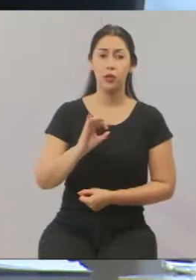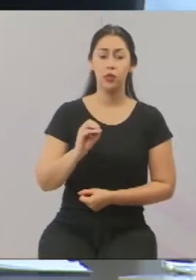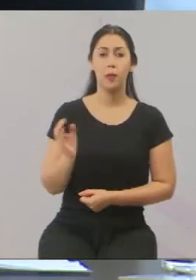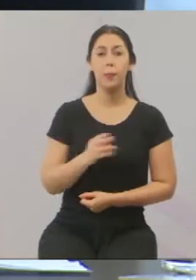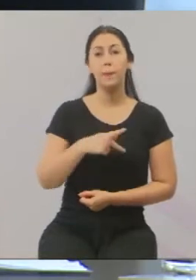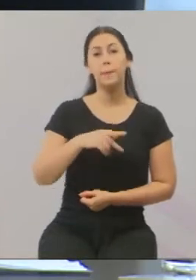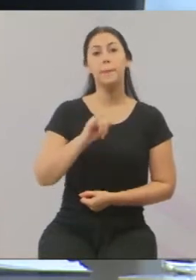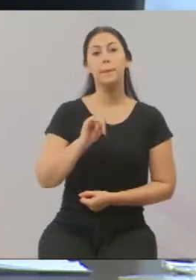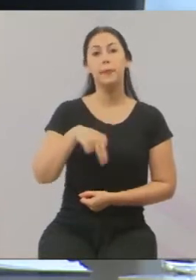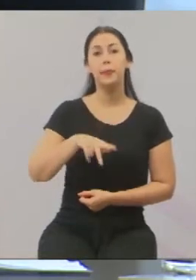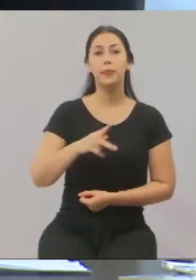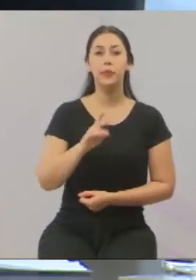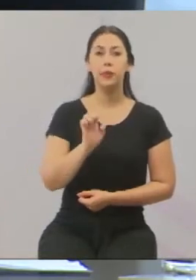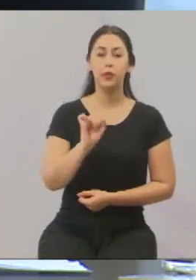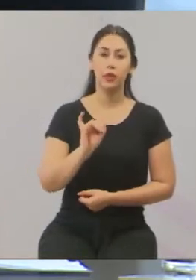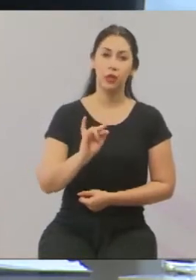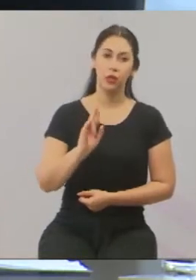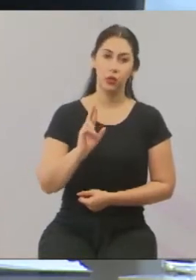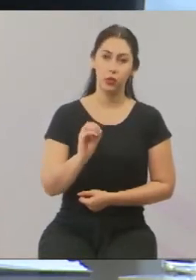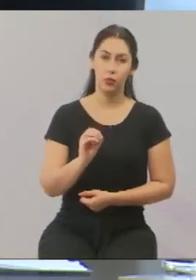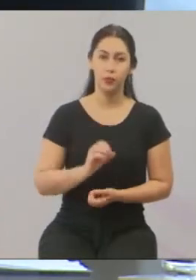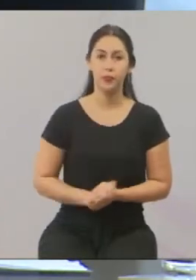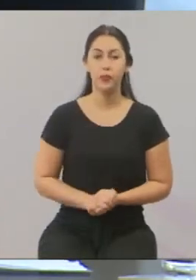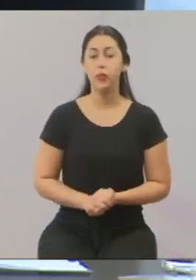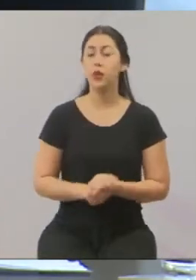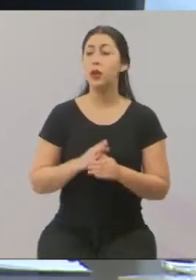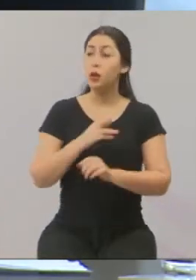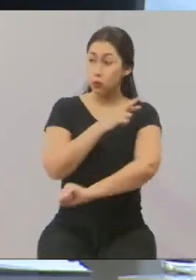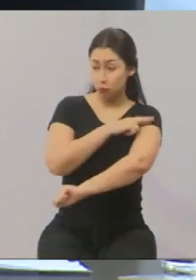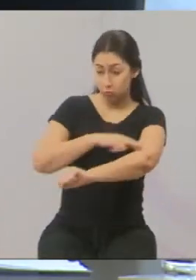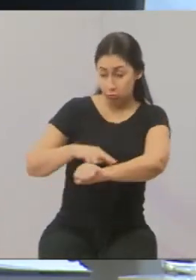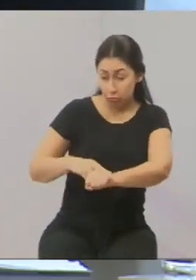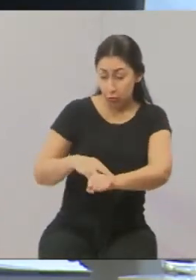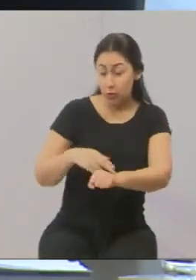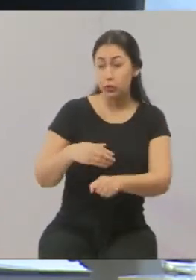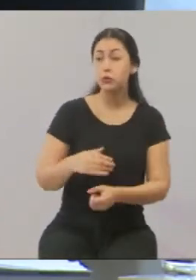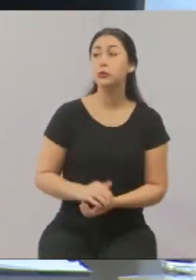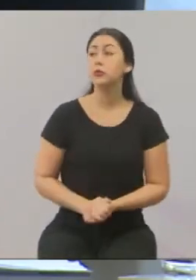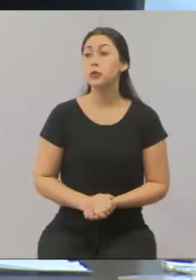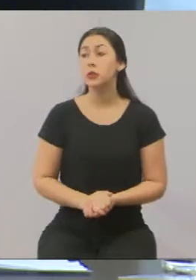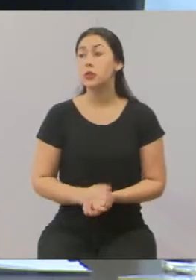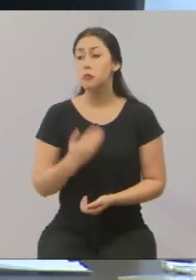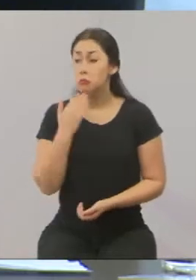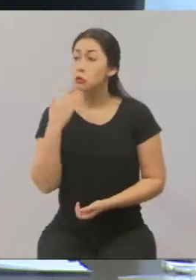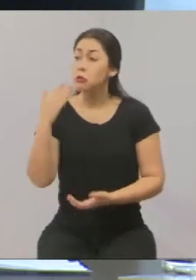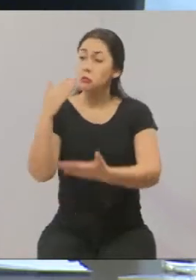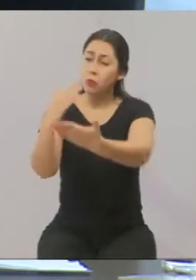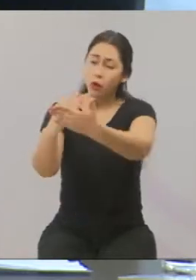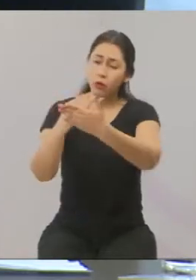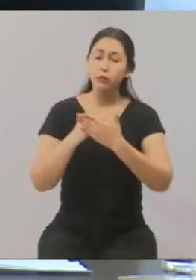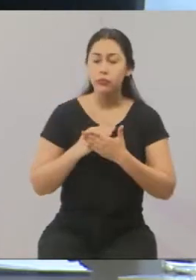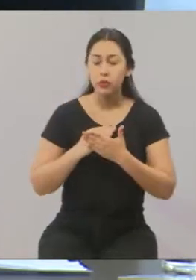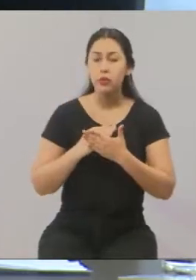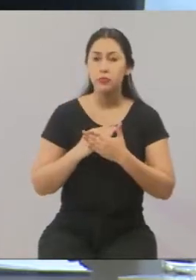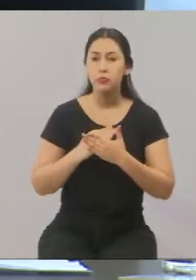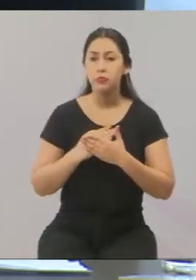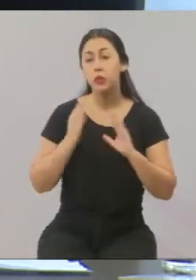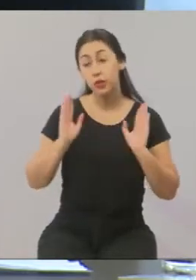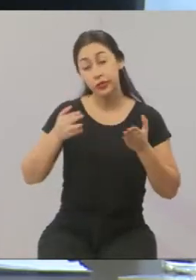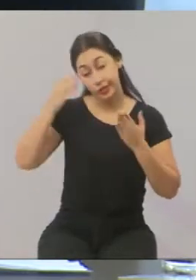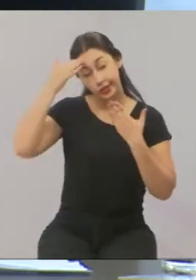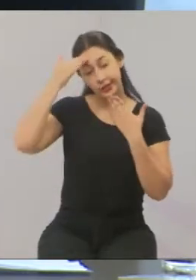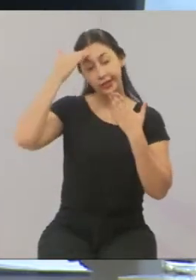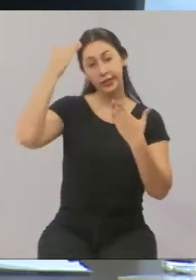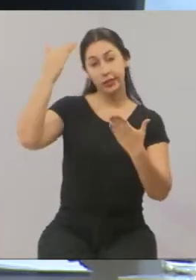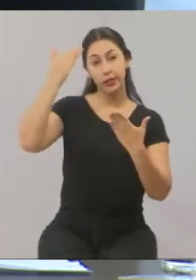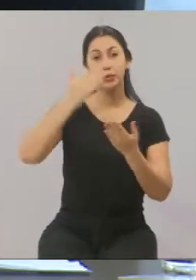Vista Verde, em Jacareí. Assim sendo, muito respeitosamente, recorremos à compreensão e aos prestes da EDP, e antecipando agradecimento pela